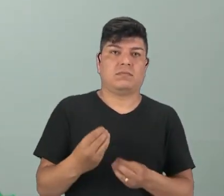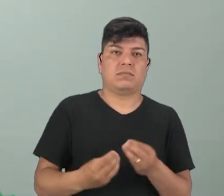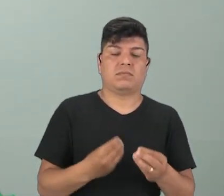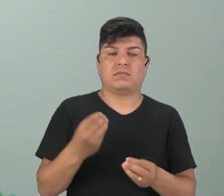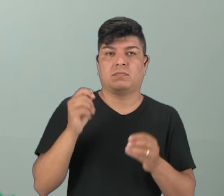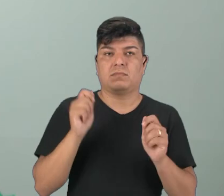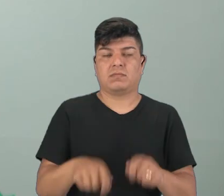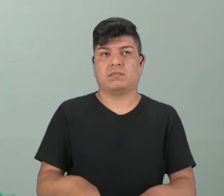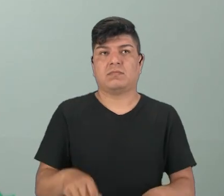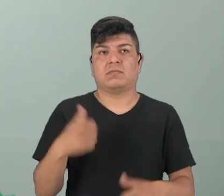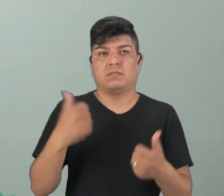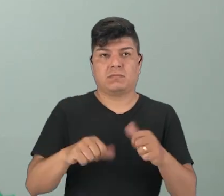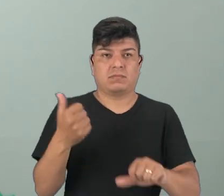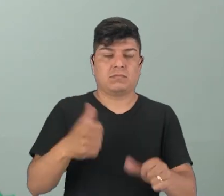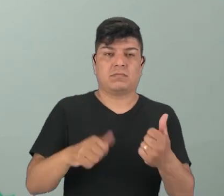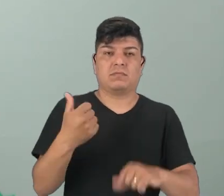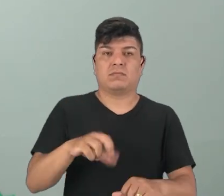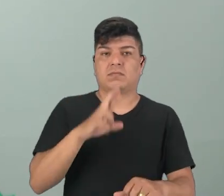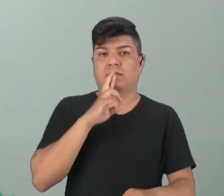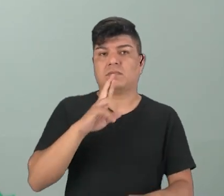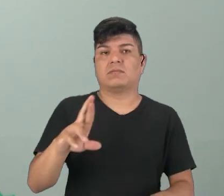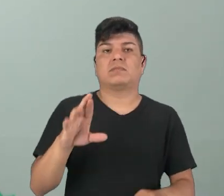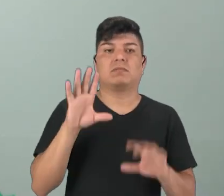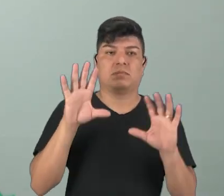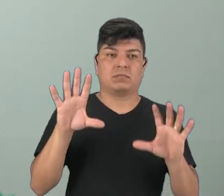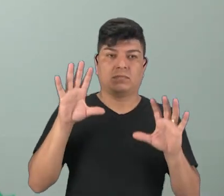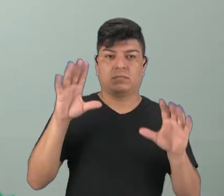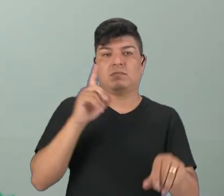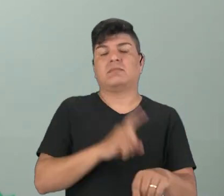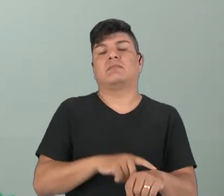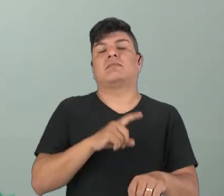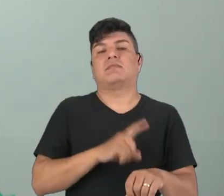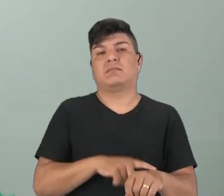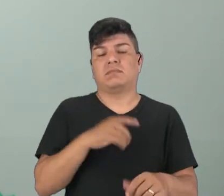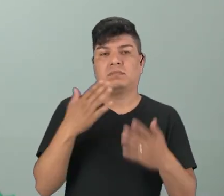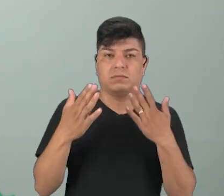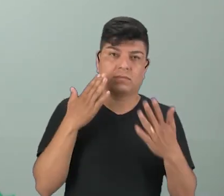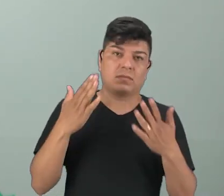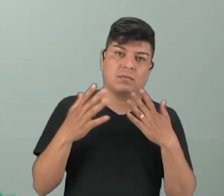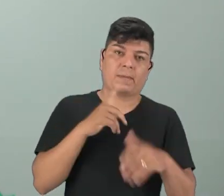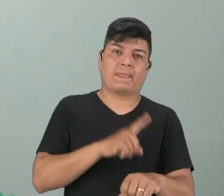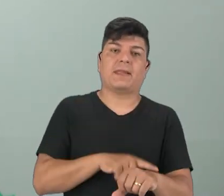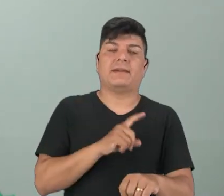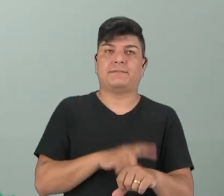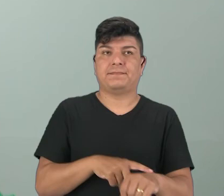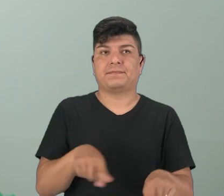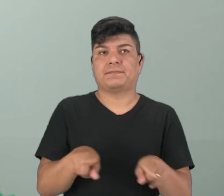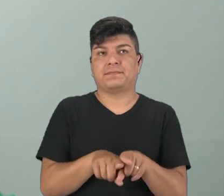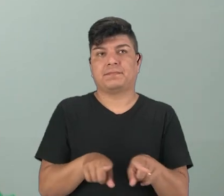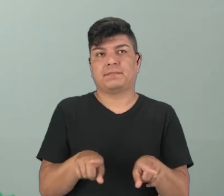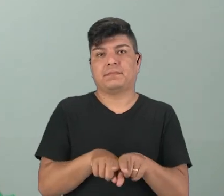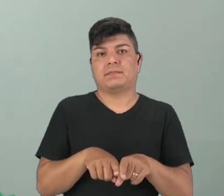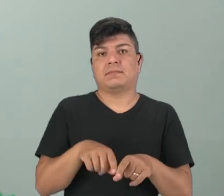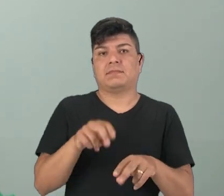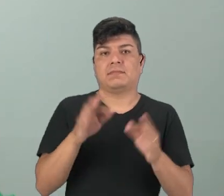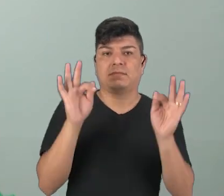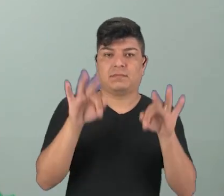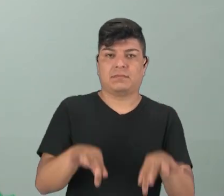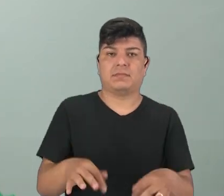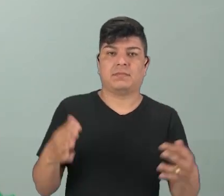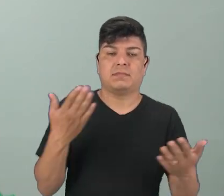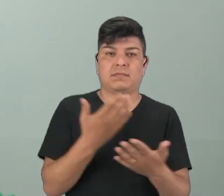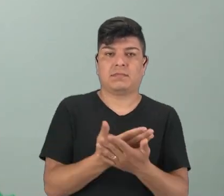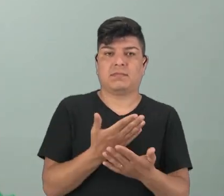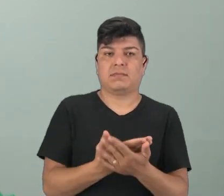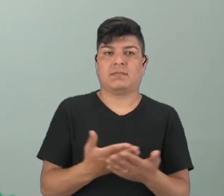nós podemos analisar e resolver situações sobre o tempo em relação a horas, né? E nós vamos finalizar a